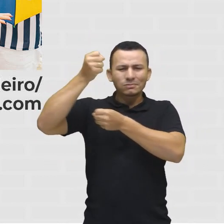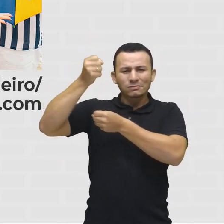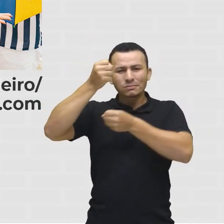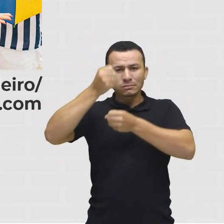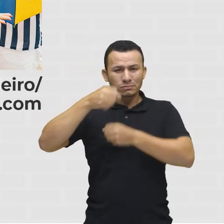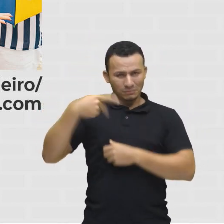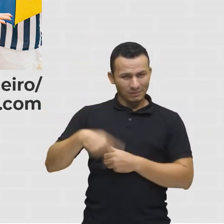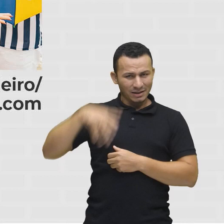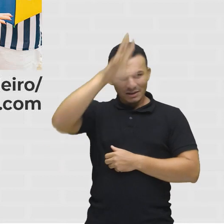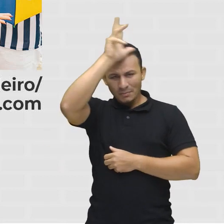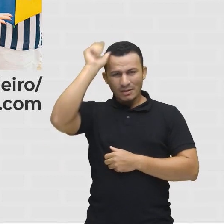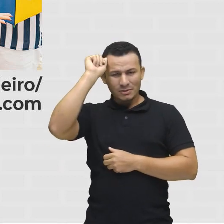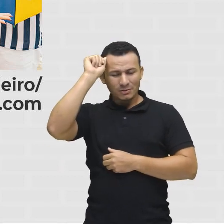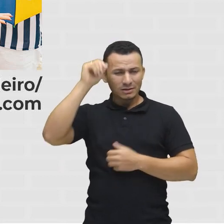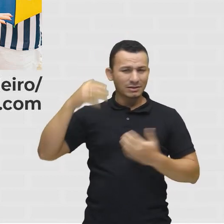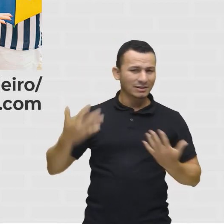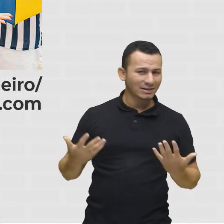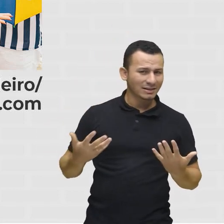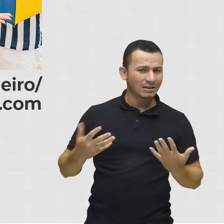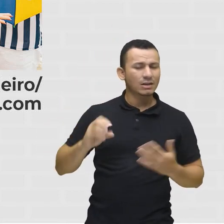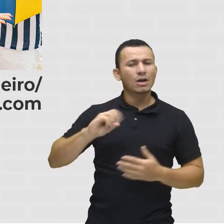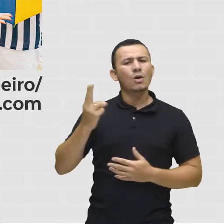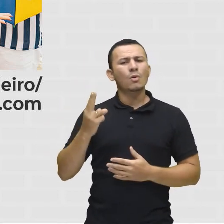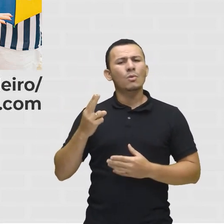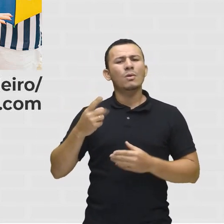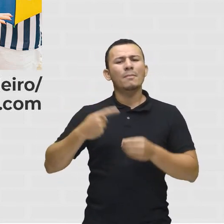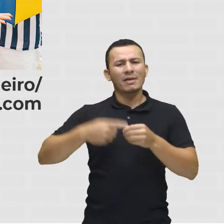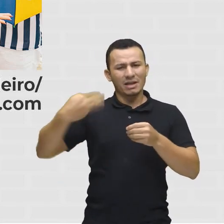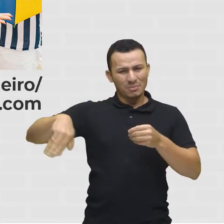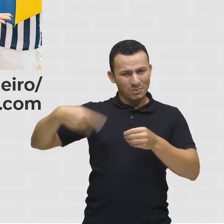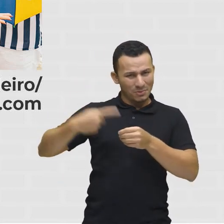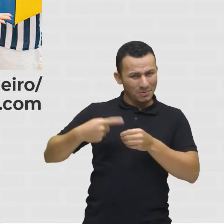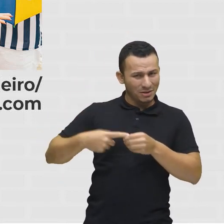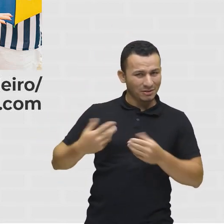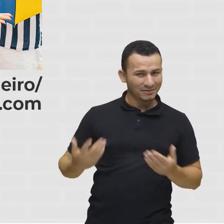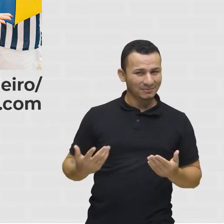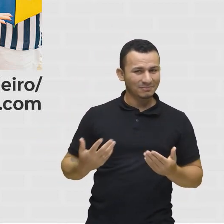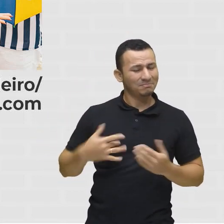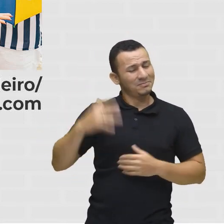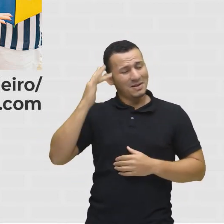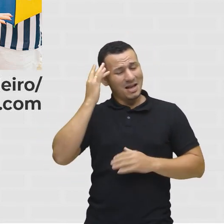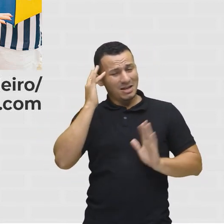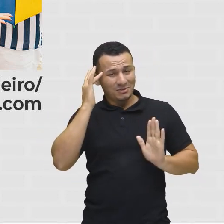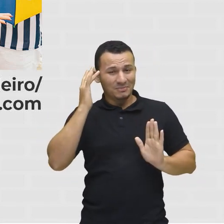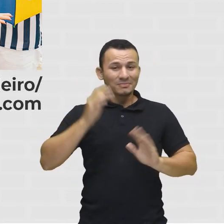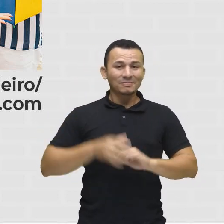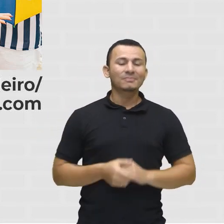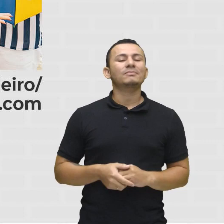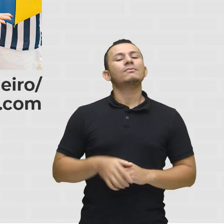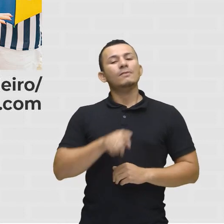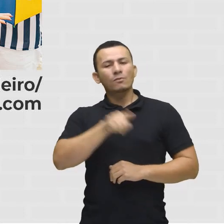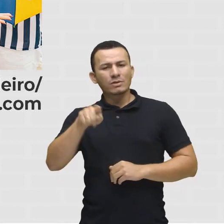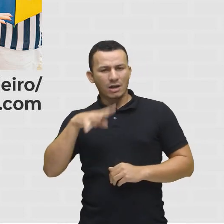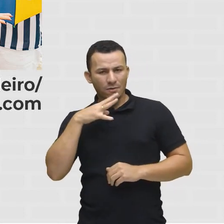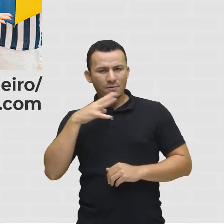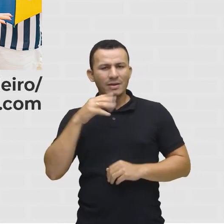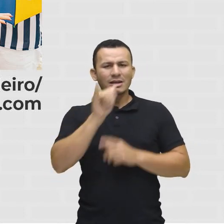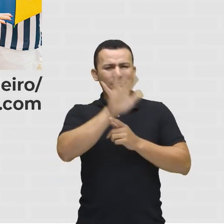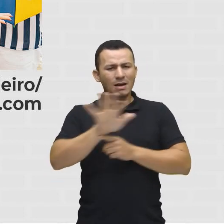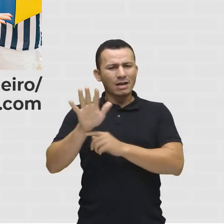do Amazonas? Eu acho que é de Manacapuru, eu acho. Então, aí vocês já viram essa